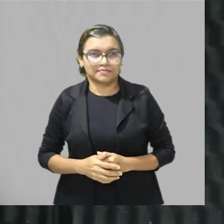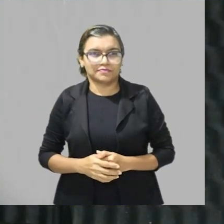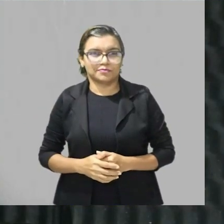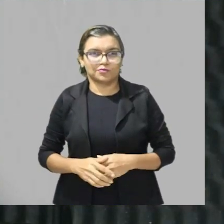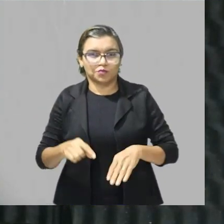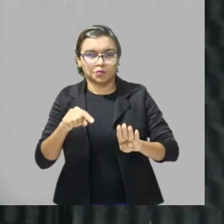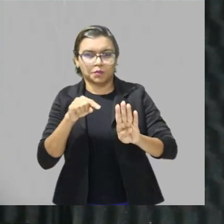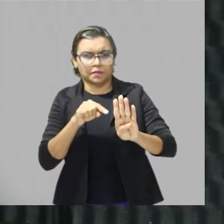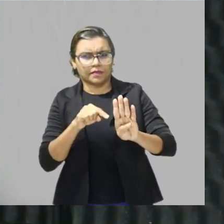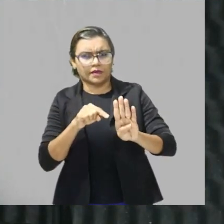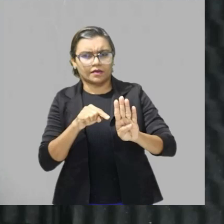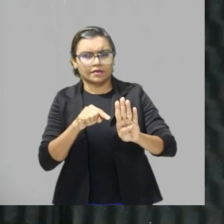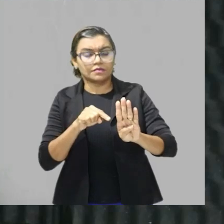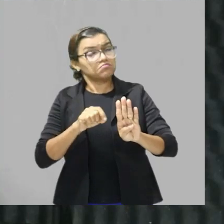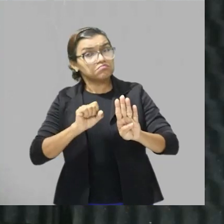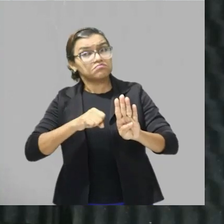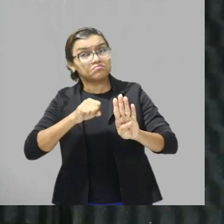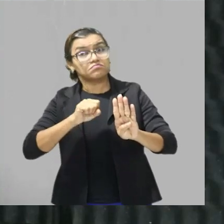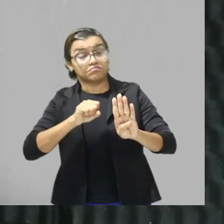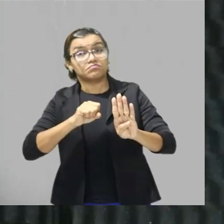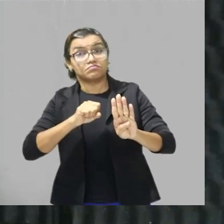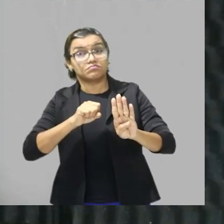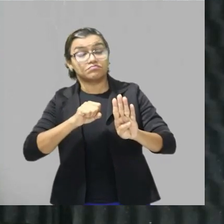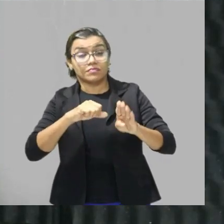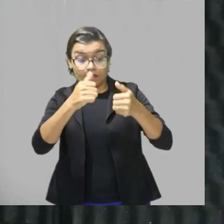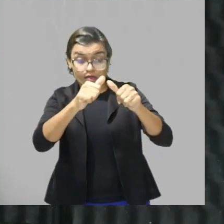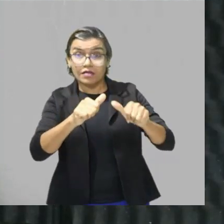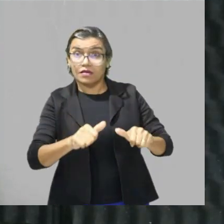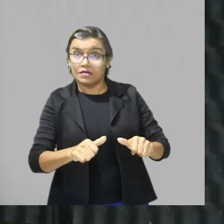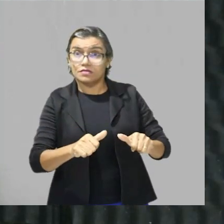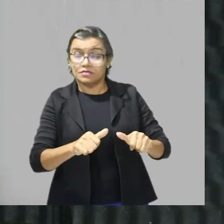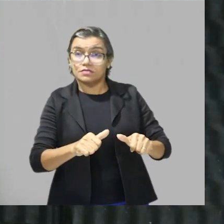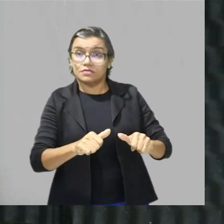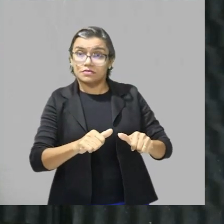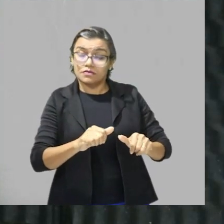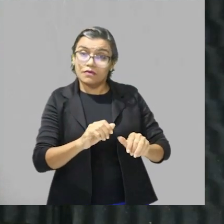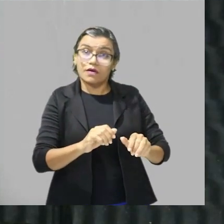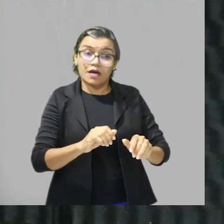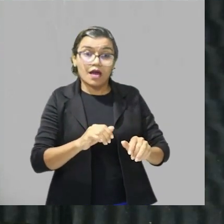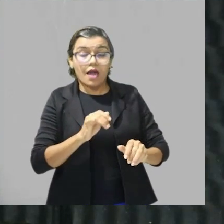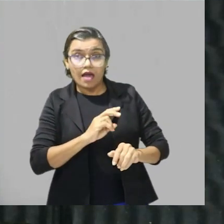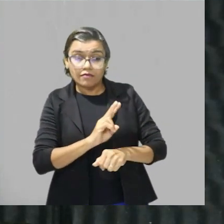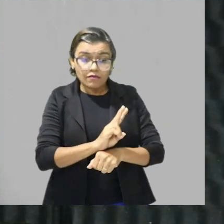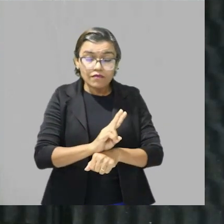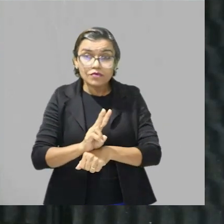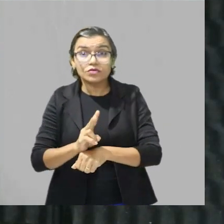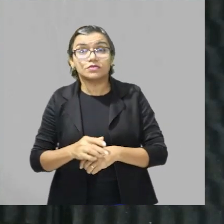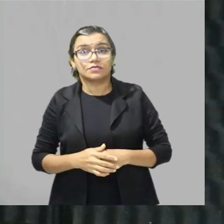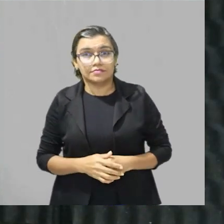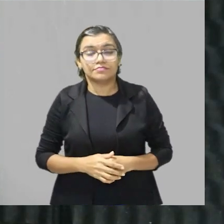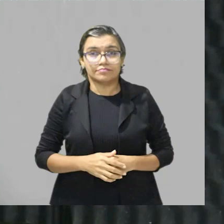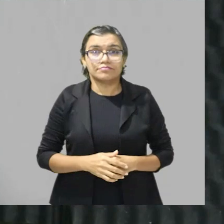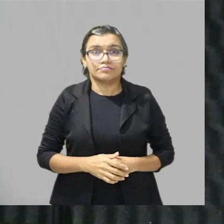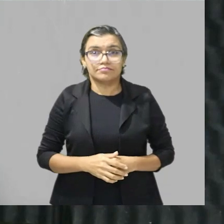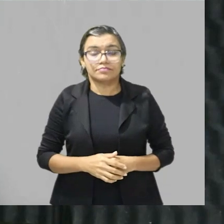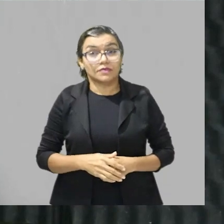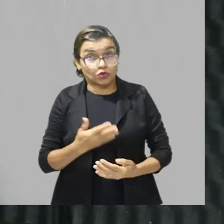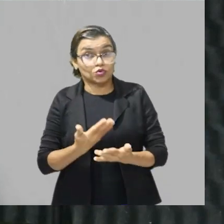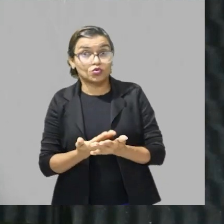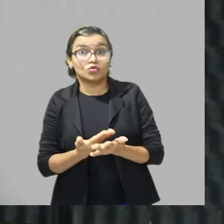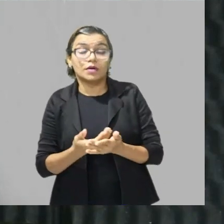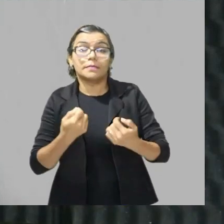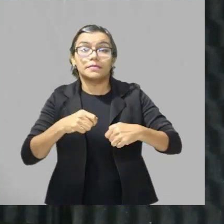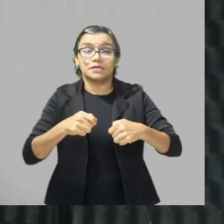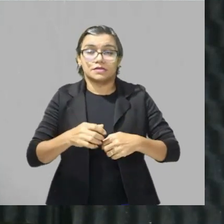investigação sim análise é um elemento de investigação eu vou quebrar em partes para investigar para estudar